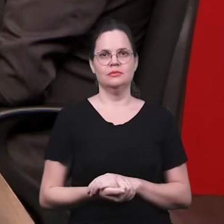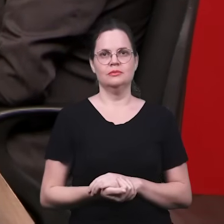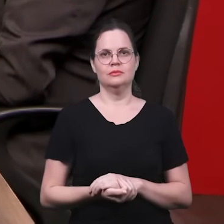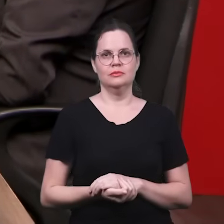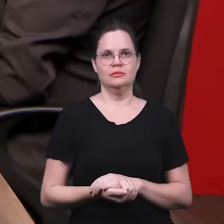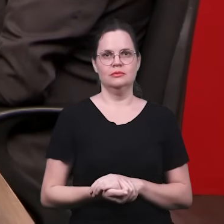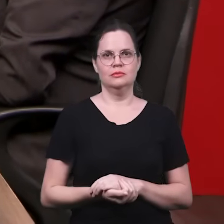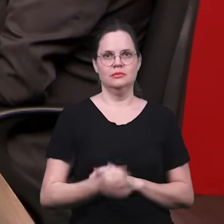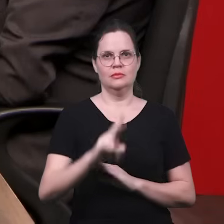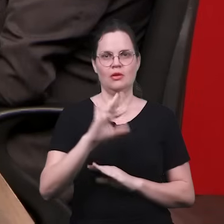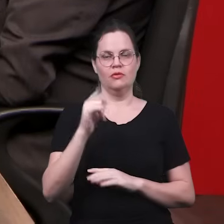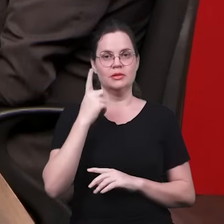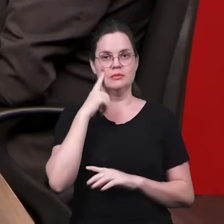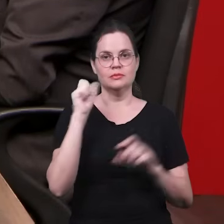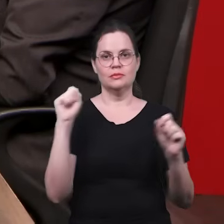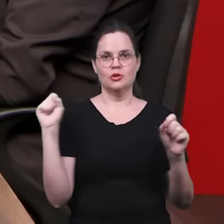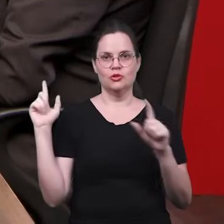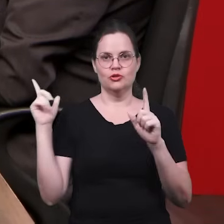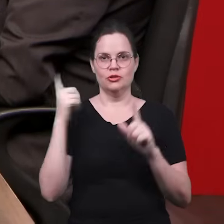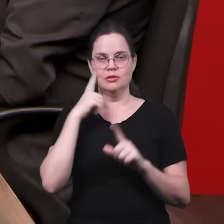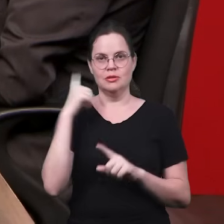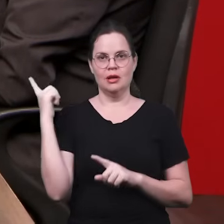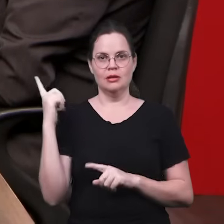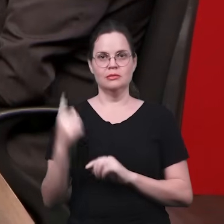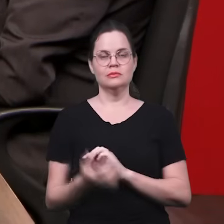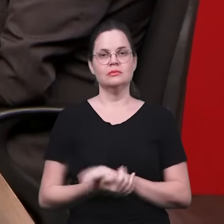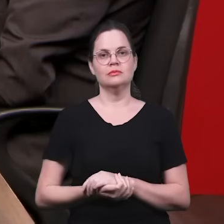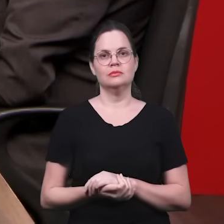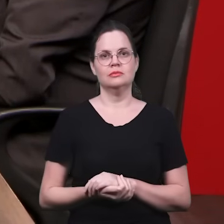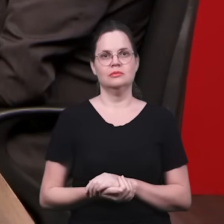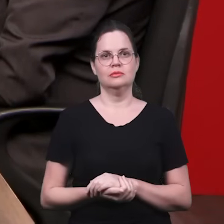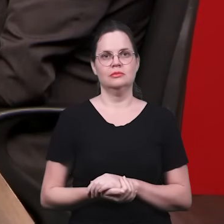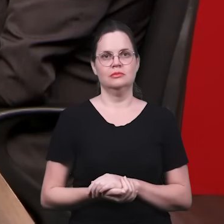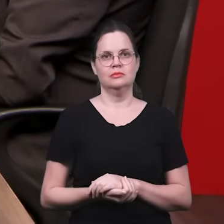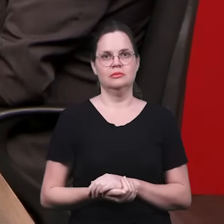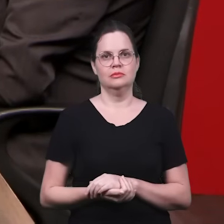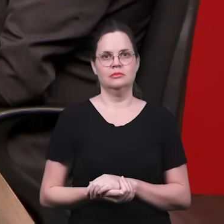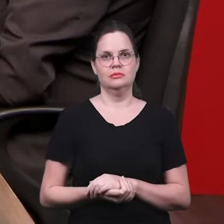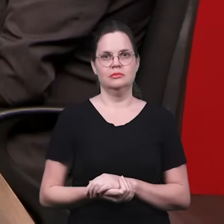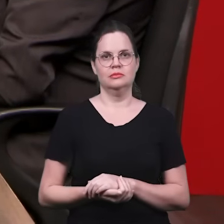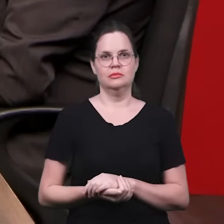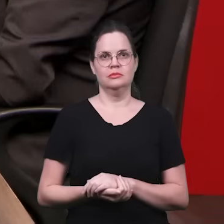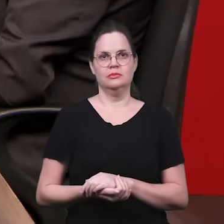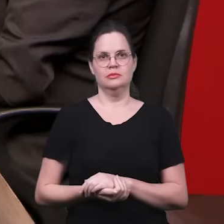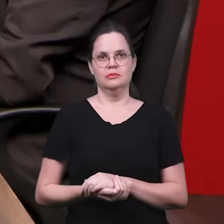vai ser projetado aqui um quadro. Isso,